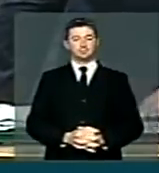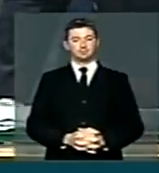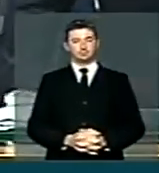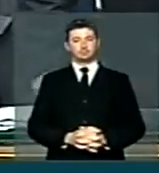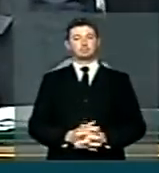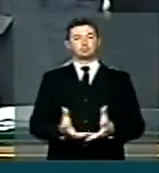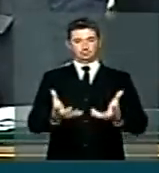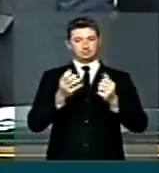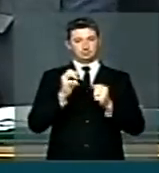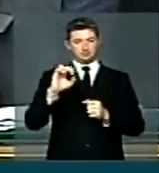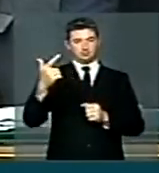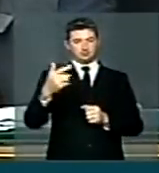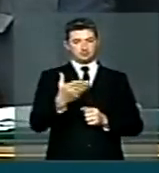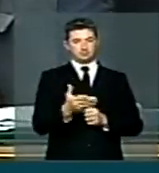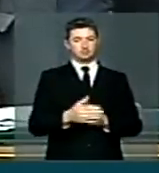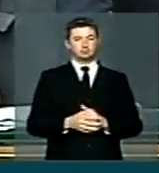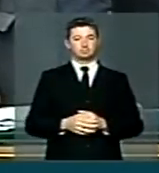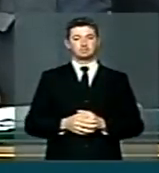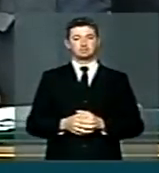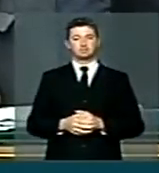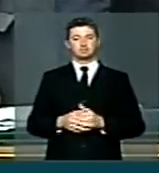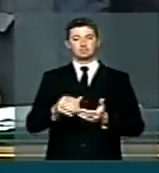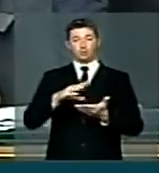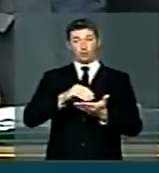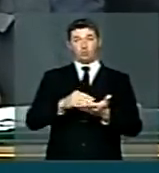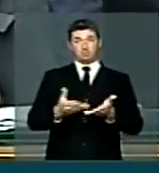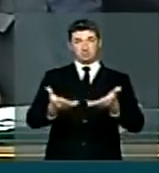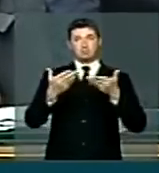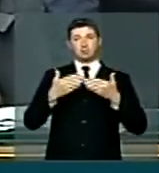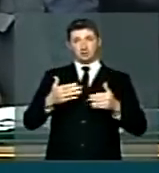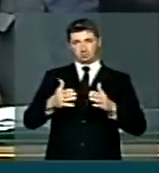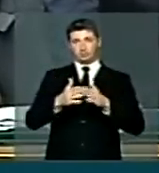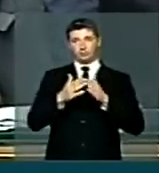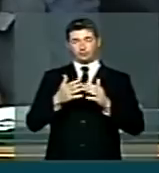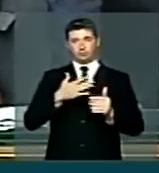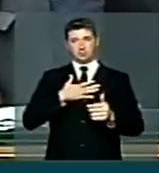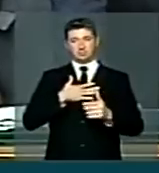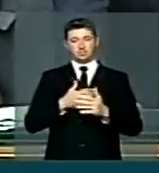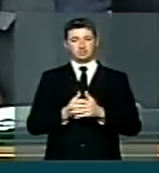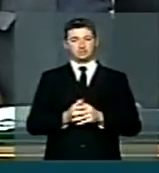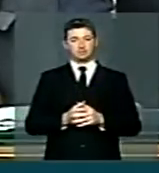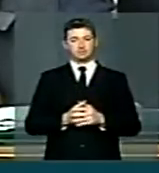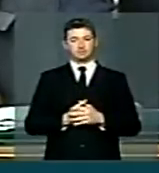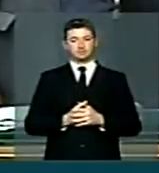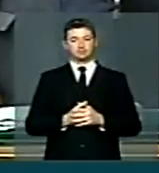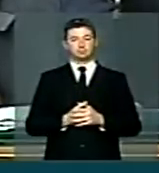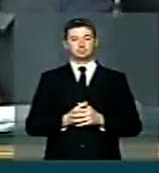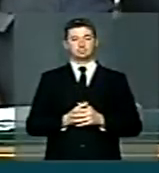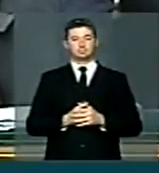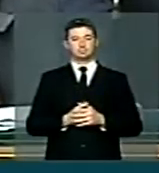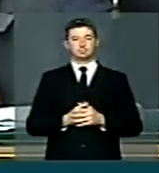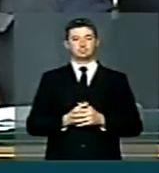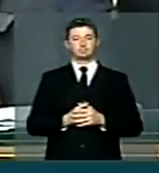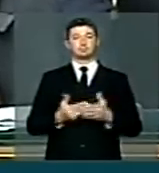será atendido Deputado nós pedimos que envie uma a cópia inclusive PR mesa por favor munic